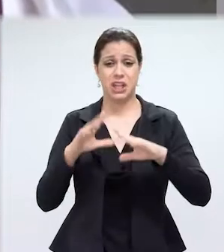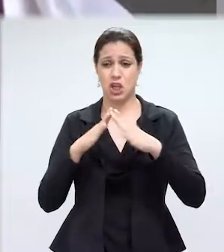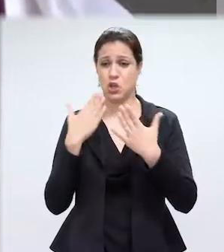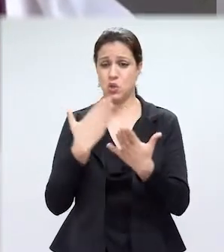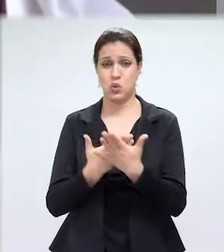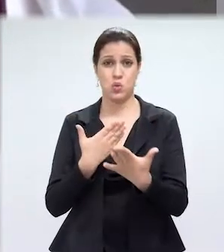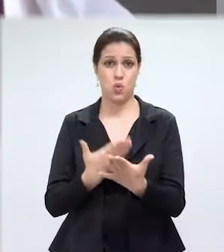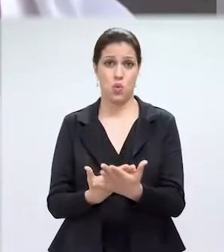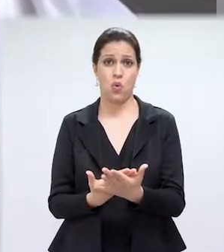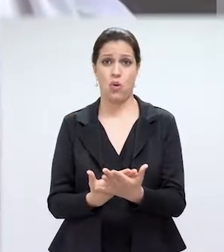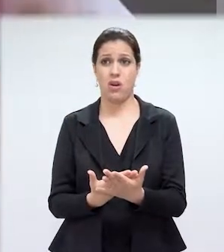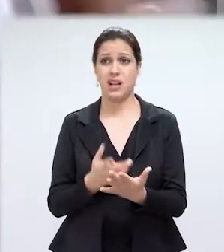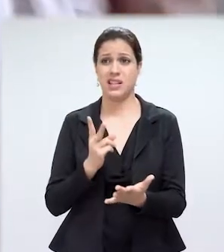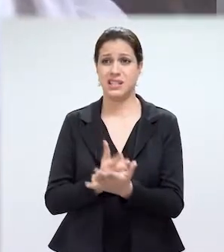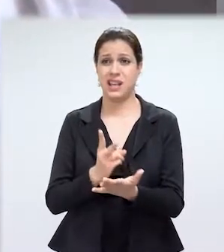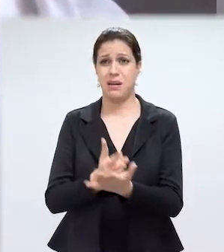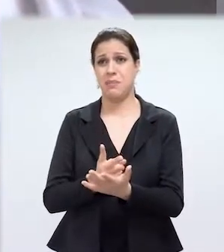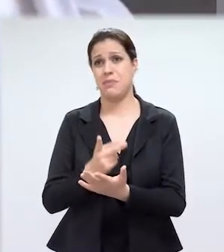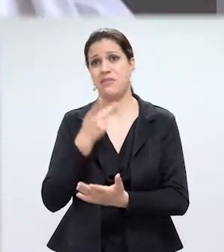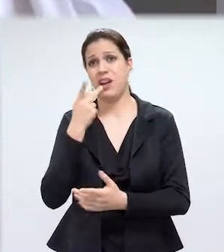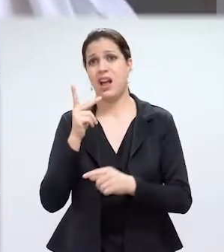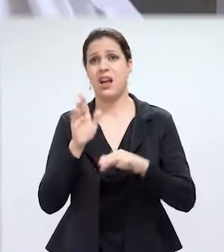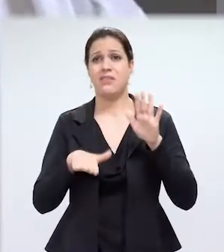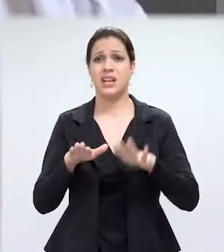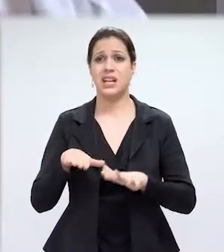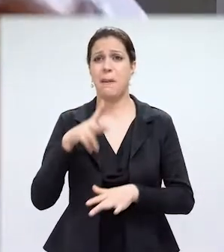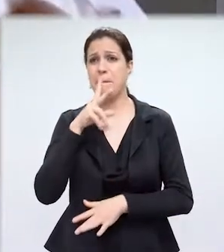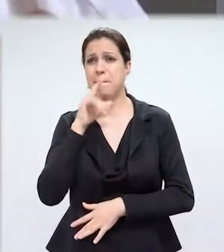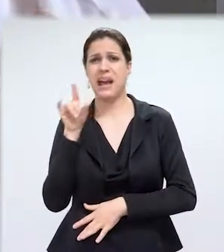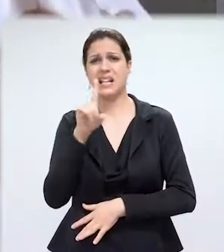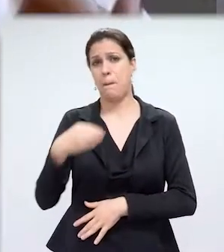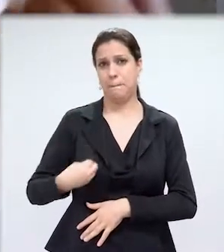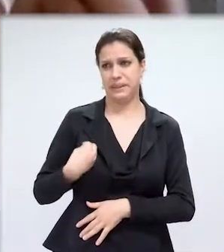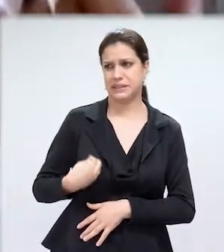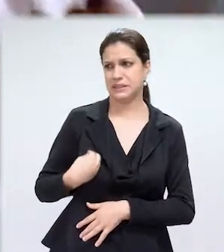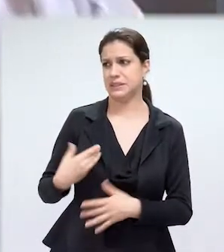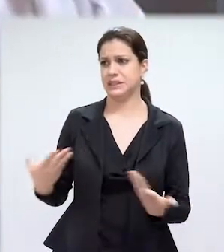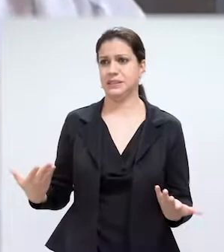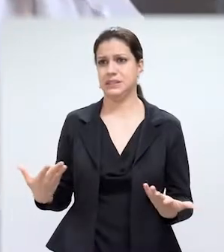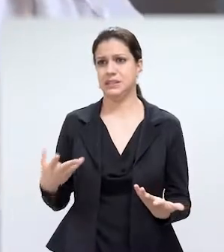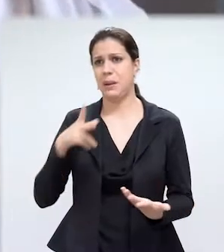os pais, né? Que as escolas sempre acusam. Os pais não